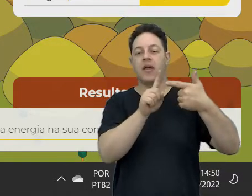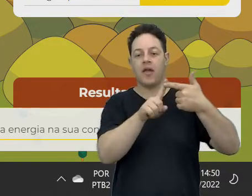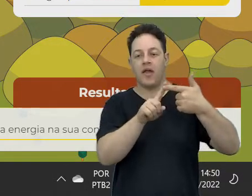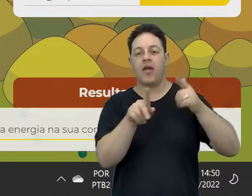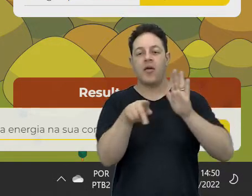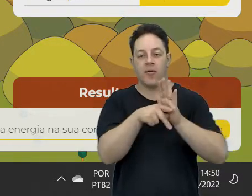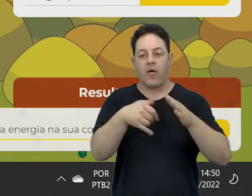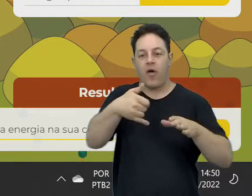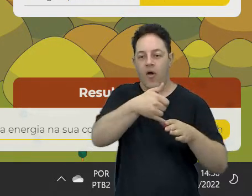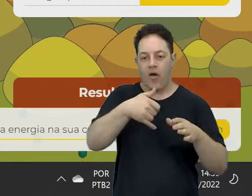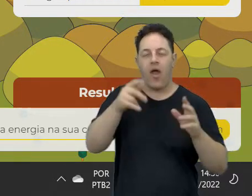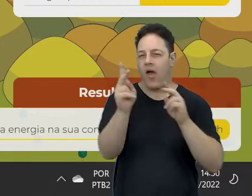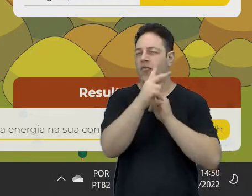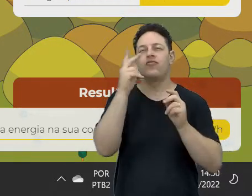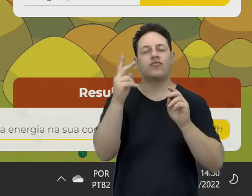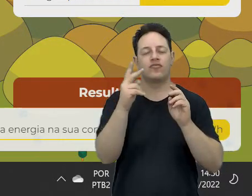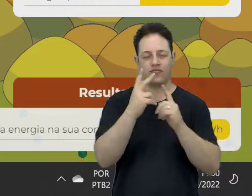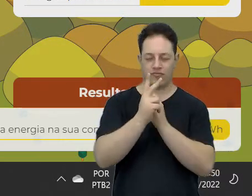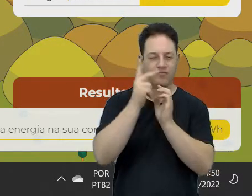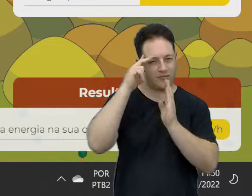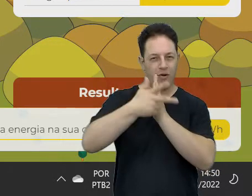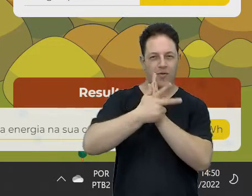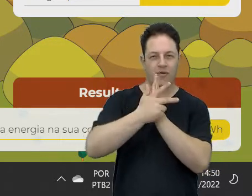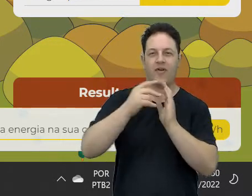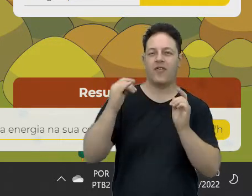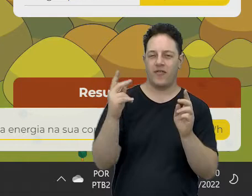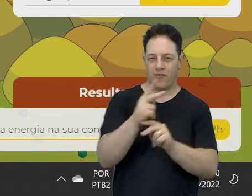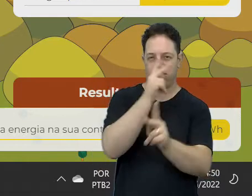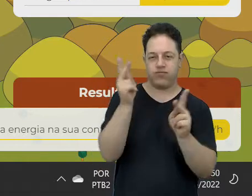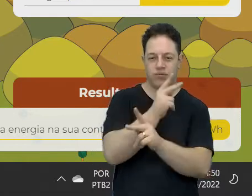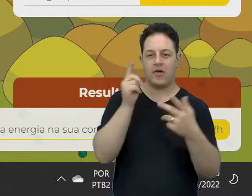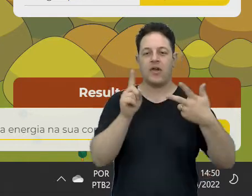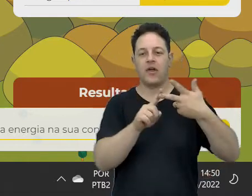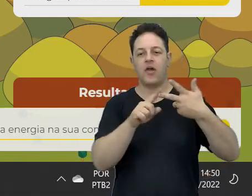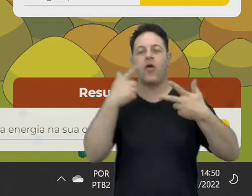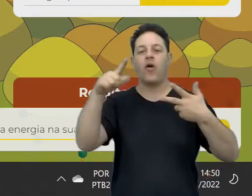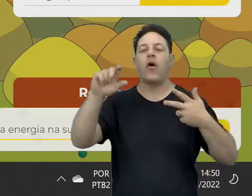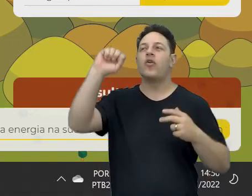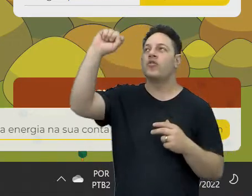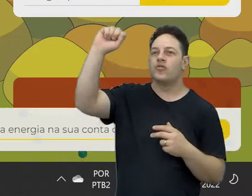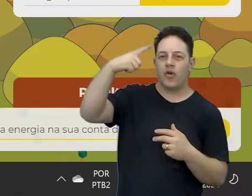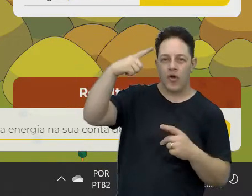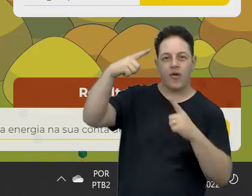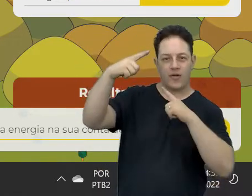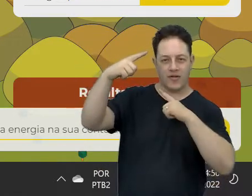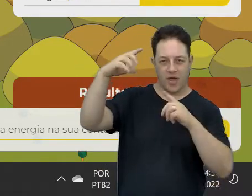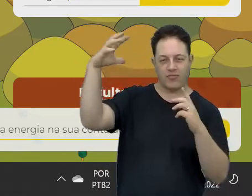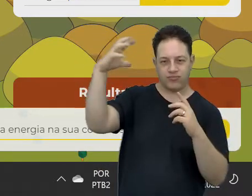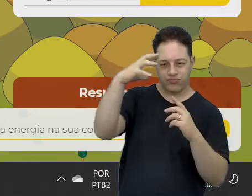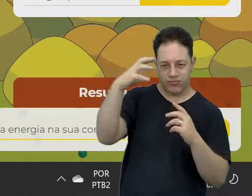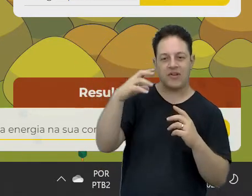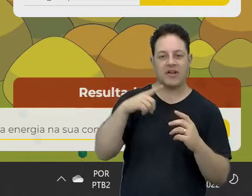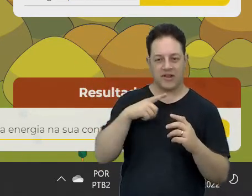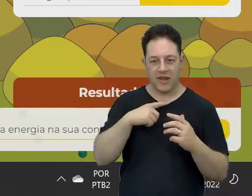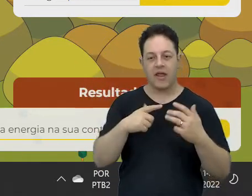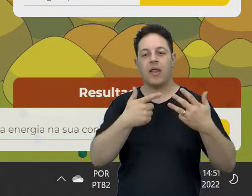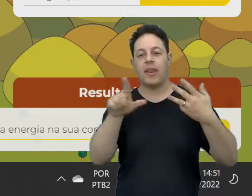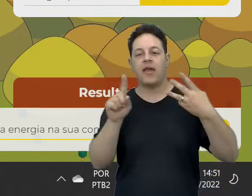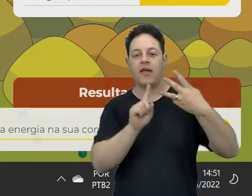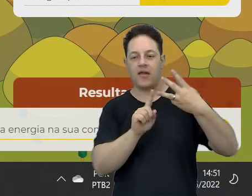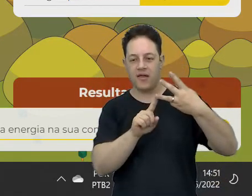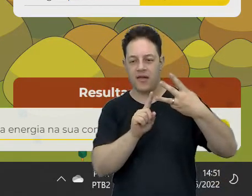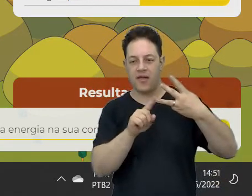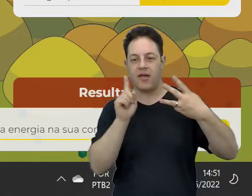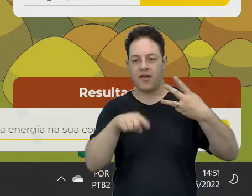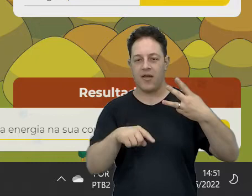Eólica. Sim. Vento. Vento. Tô sabendo um pouquinho. Solar, fotovoltaica, tem a ver com o sol. Sim. Sabendo um pouquinho. Térmica,